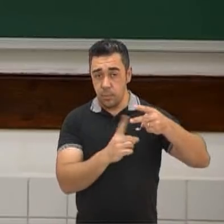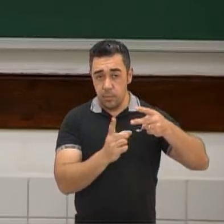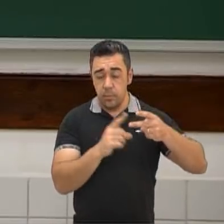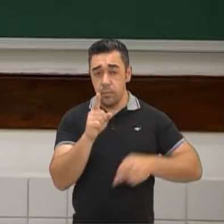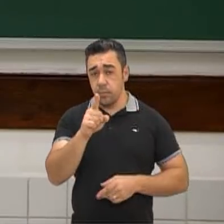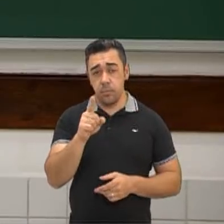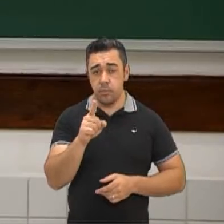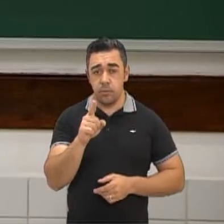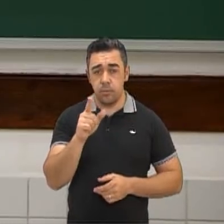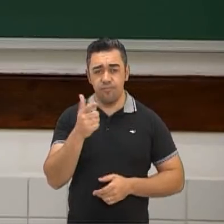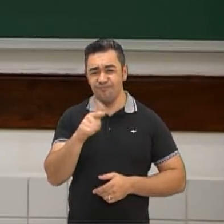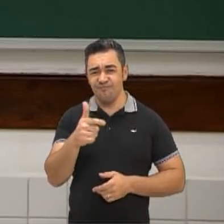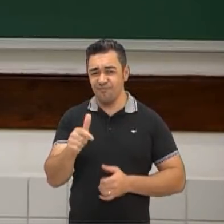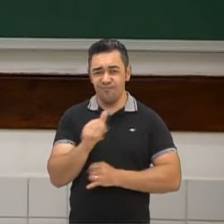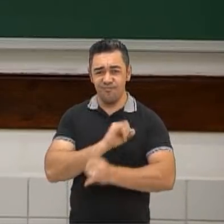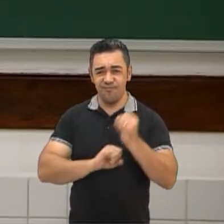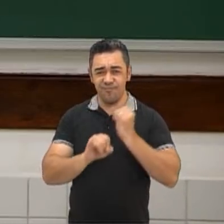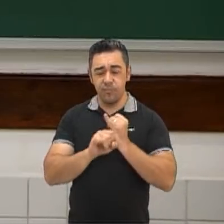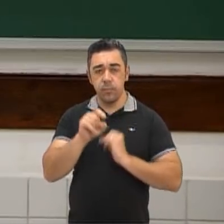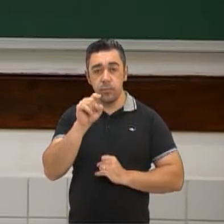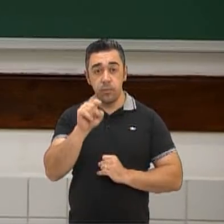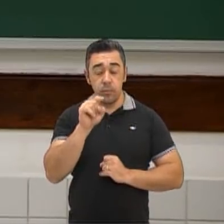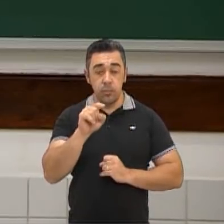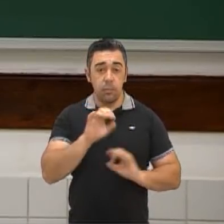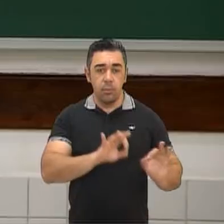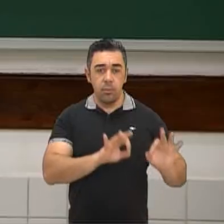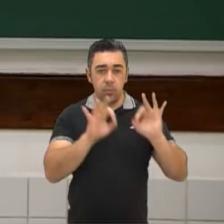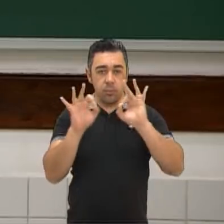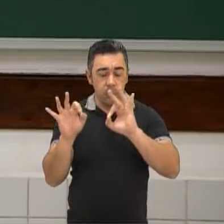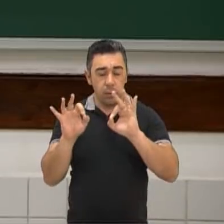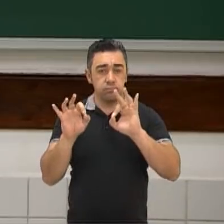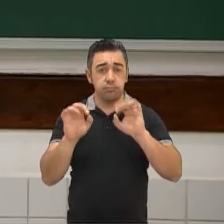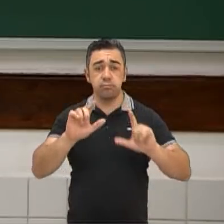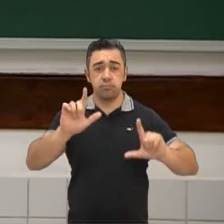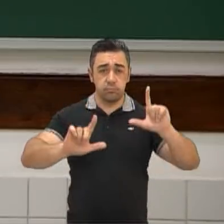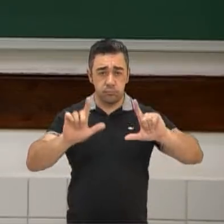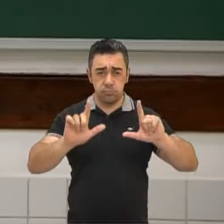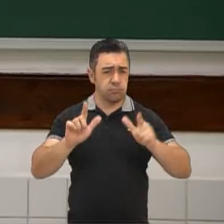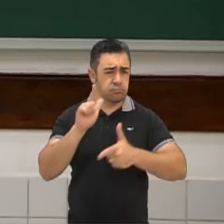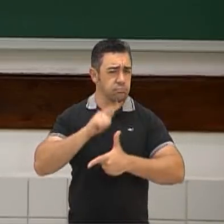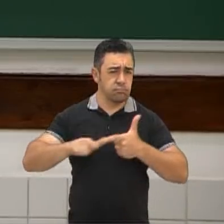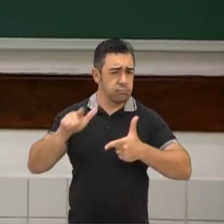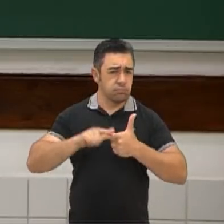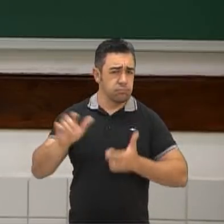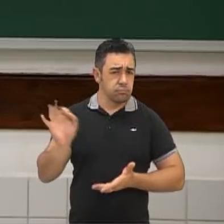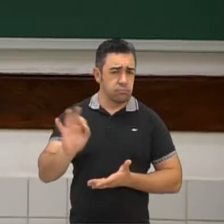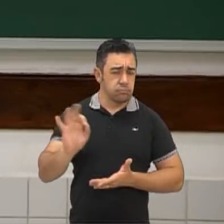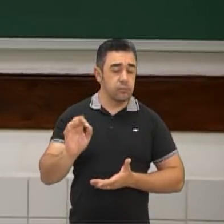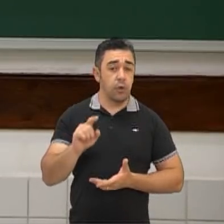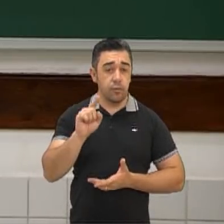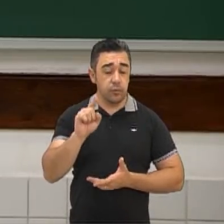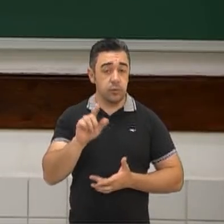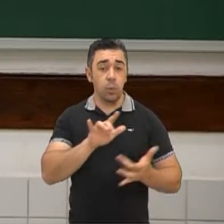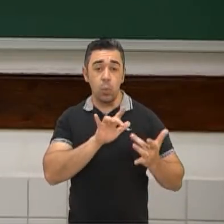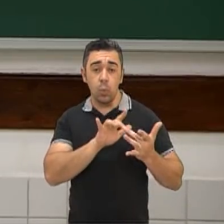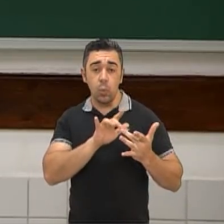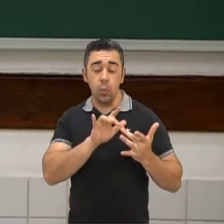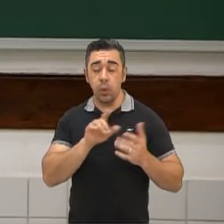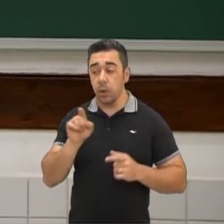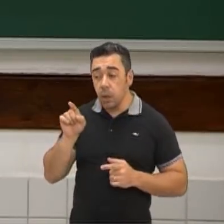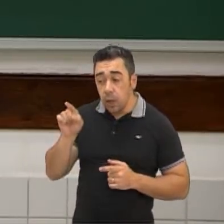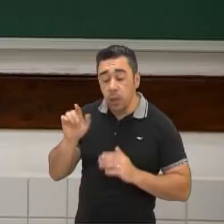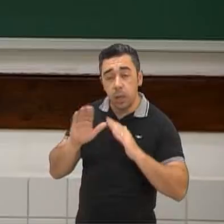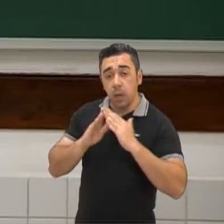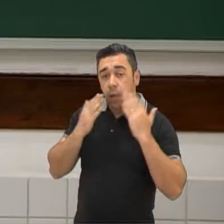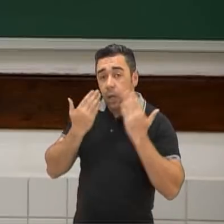tem acesso à internet, está assistindo às aulas somente pela TV, não esqueça de entrar em contato com a sua escola